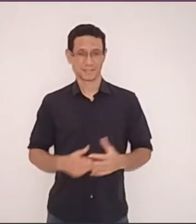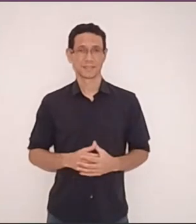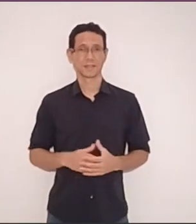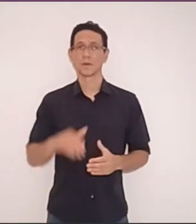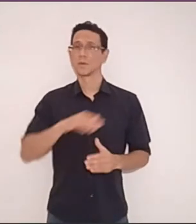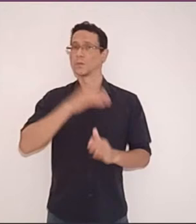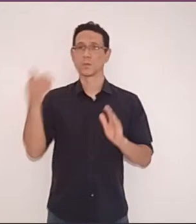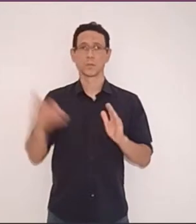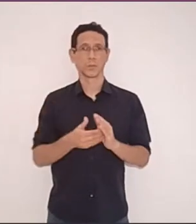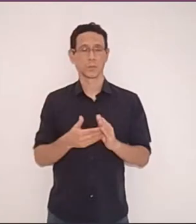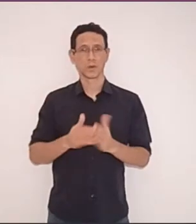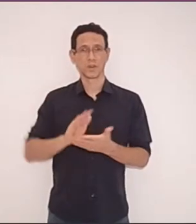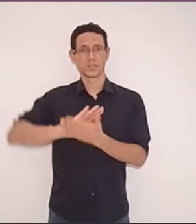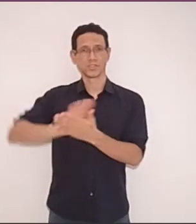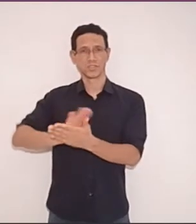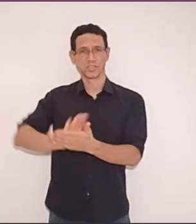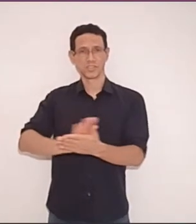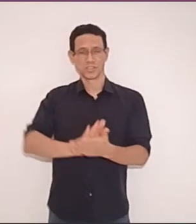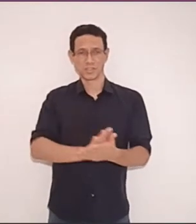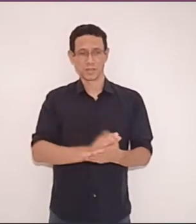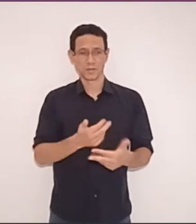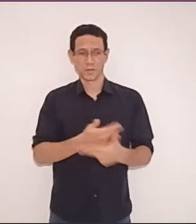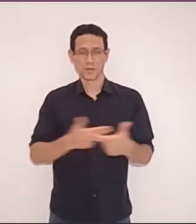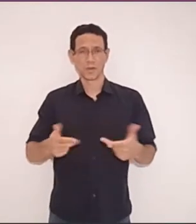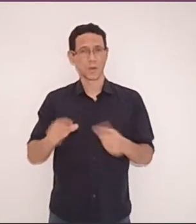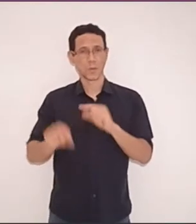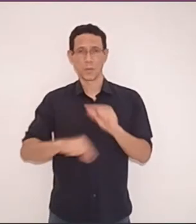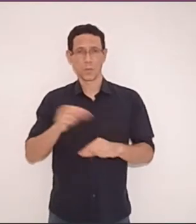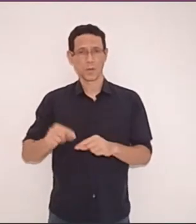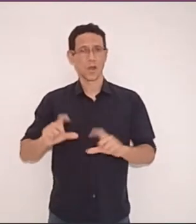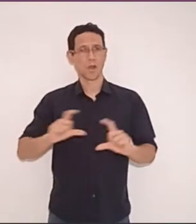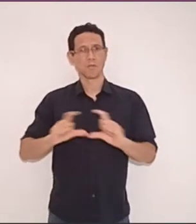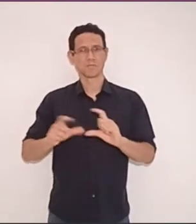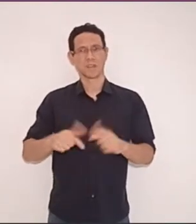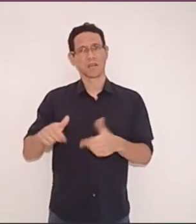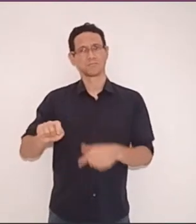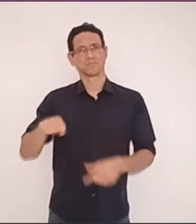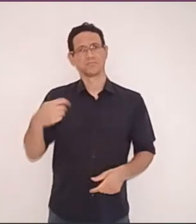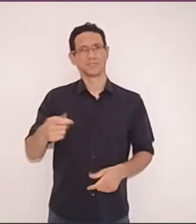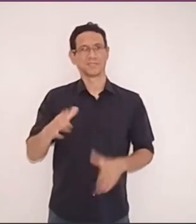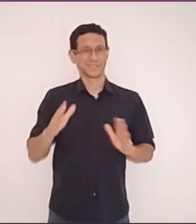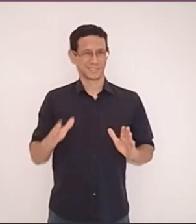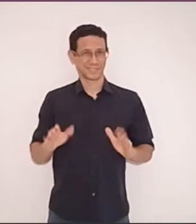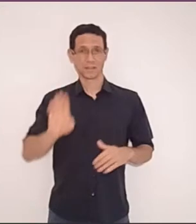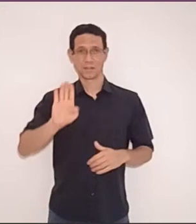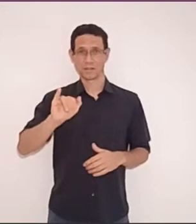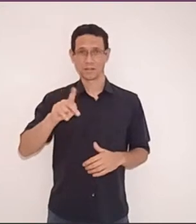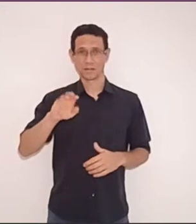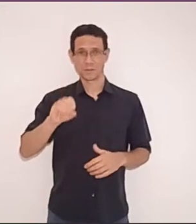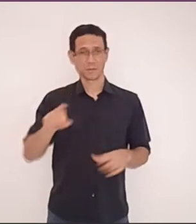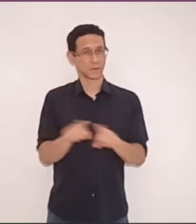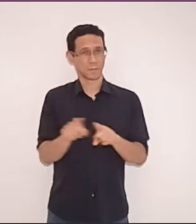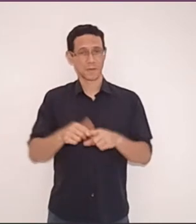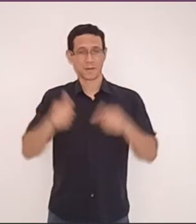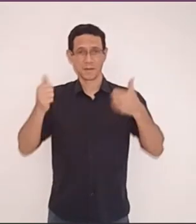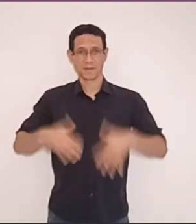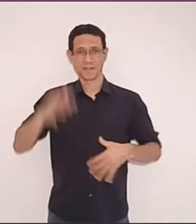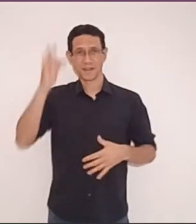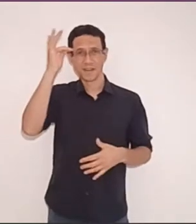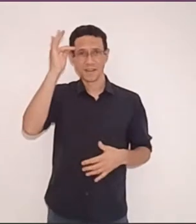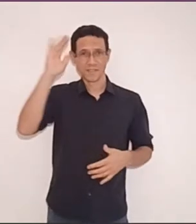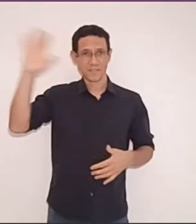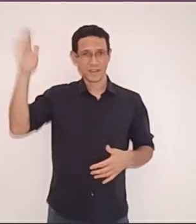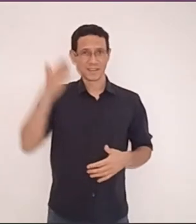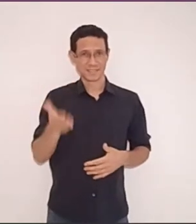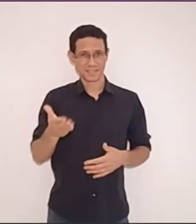todos os tipos de discriminação e os objetos ficam as pessoas que explicar os próximos aqui é outra vez mais filósofo quer